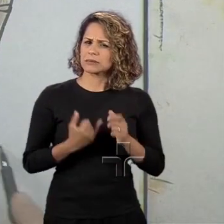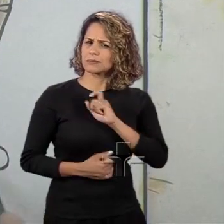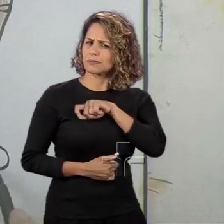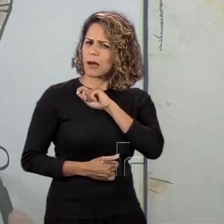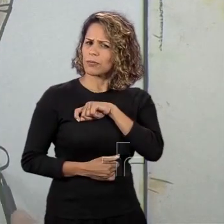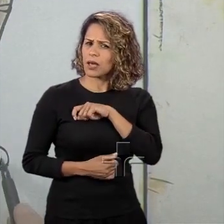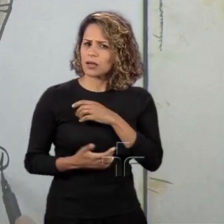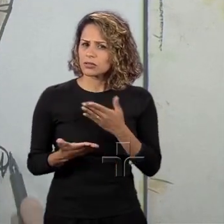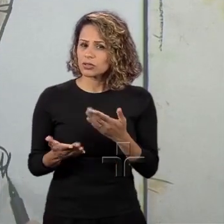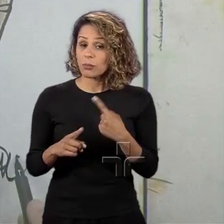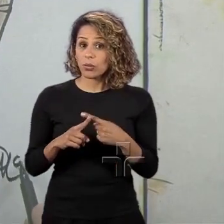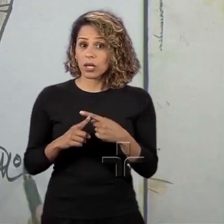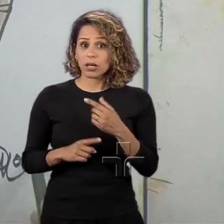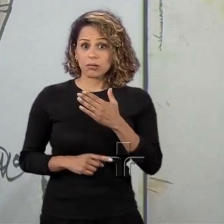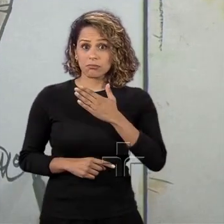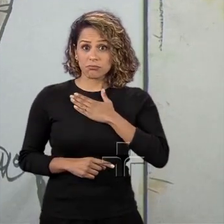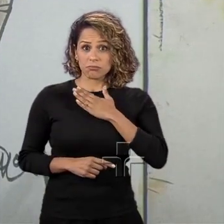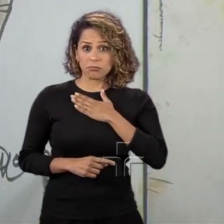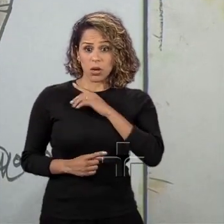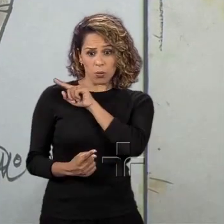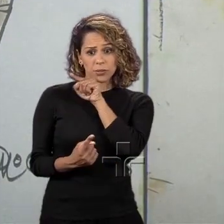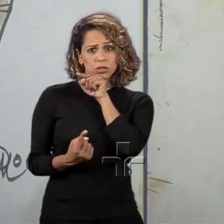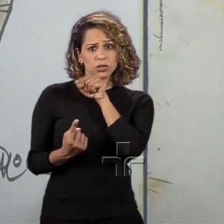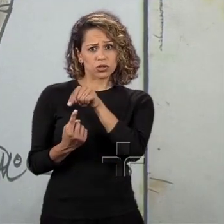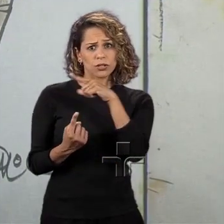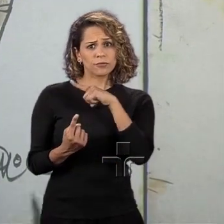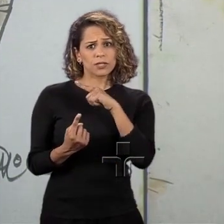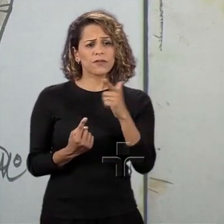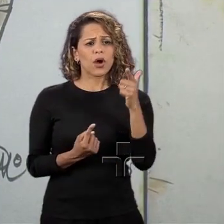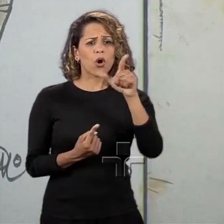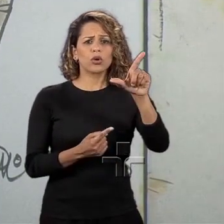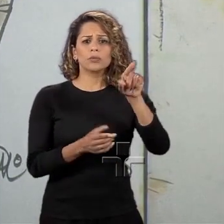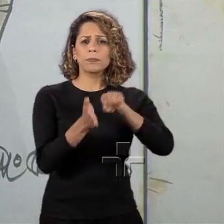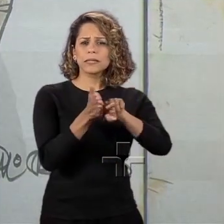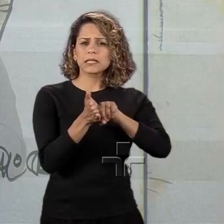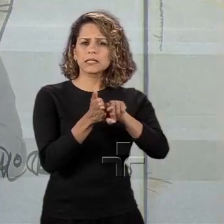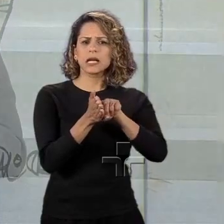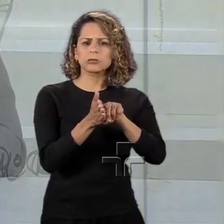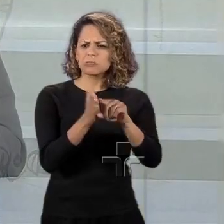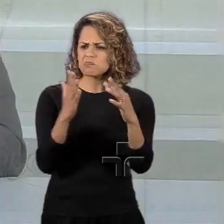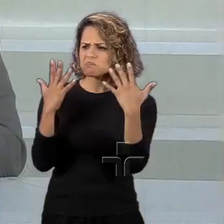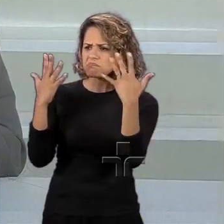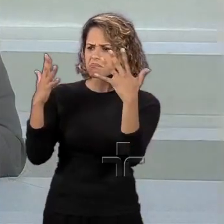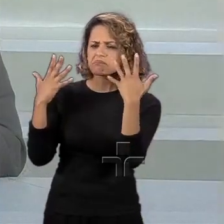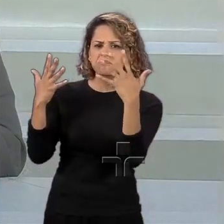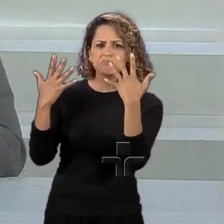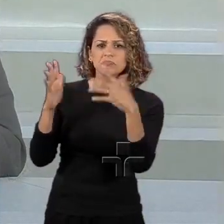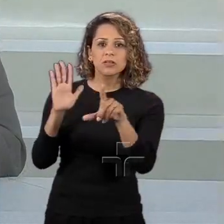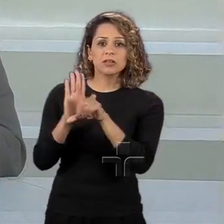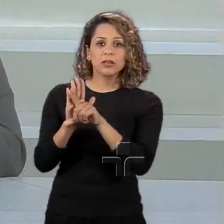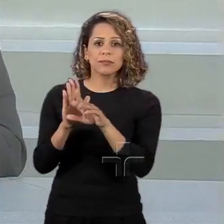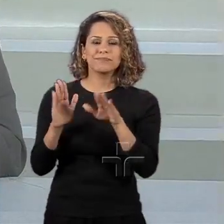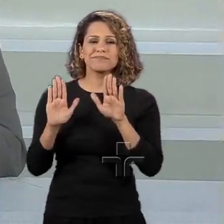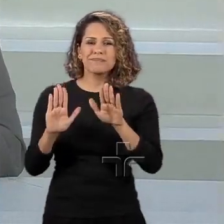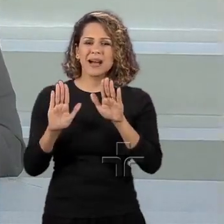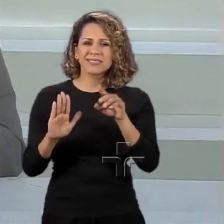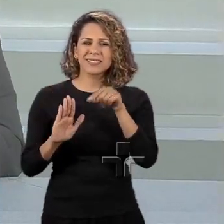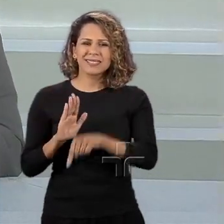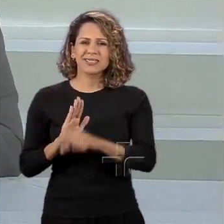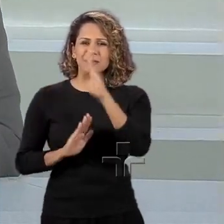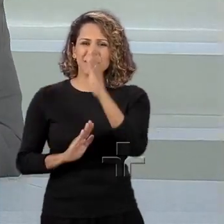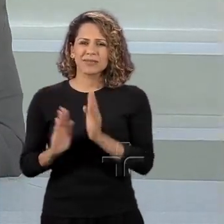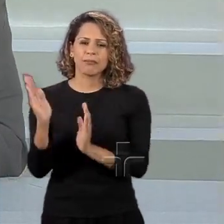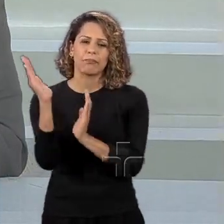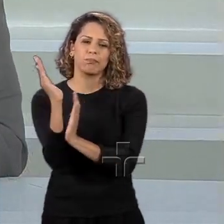foi aplaudida pelos pesquisadores brasileiros que estão fugindo do Brasil pela burocracia excessiva que é registrar uma pesquisa